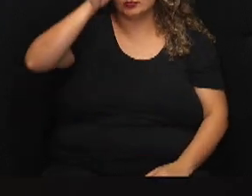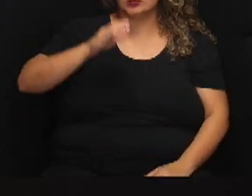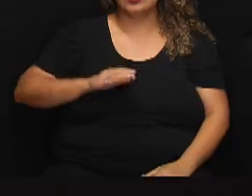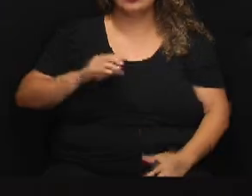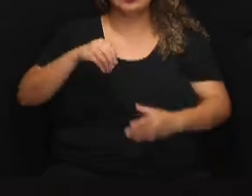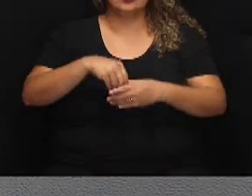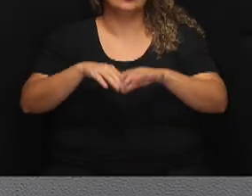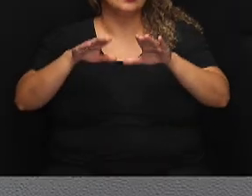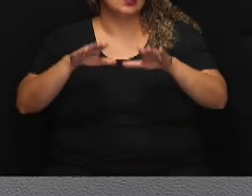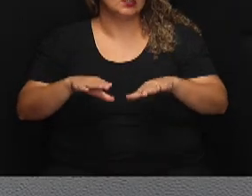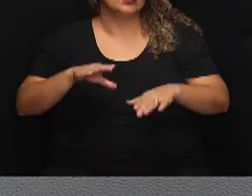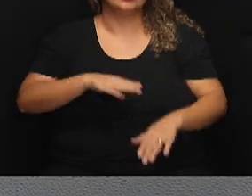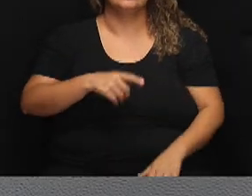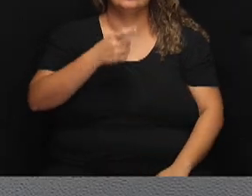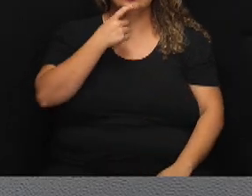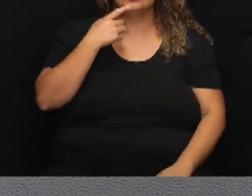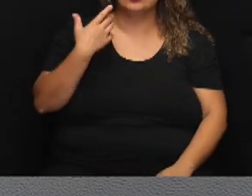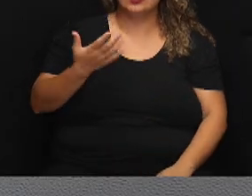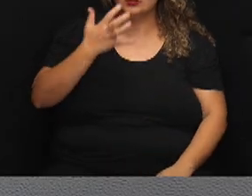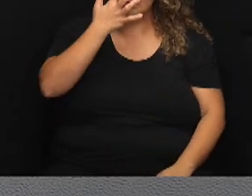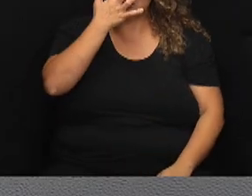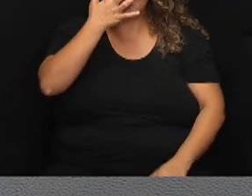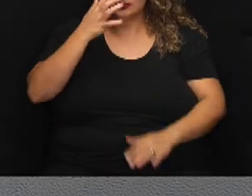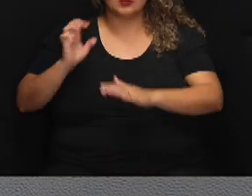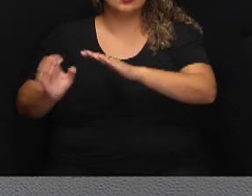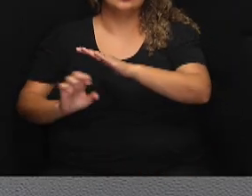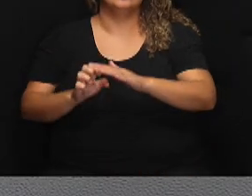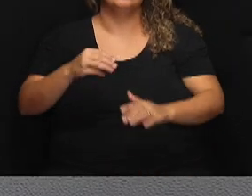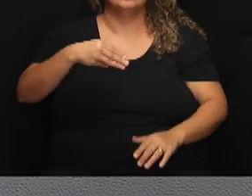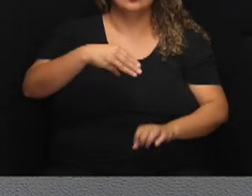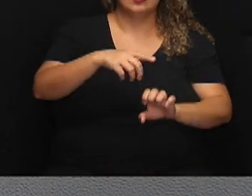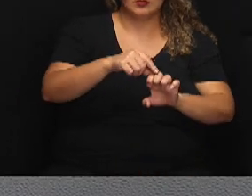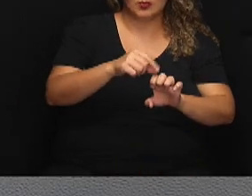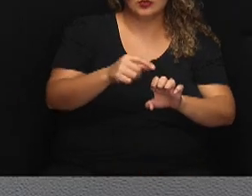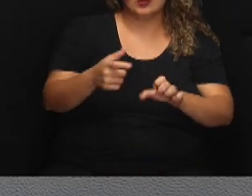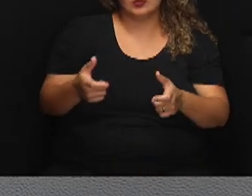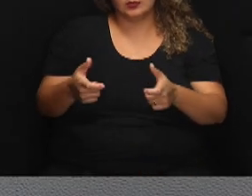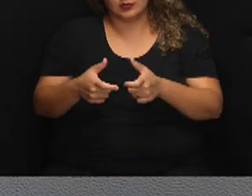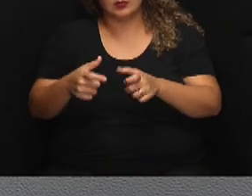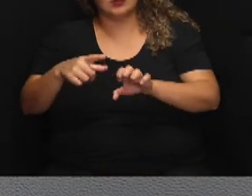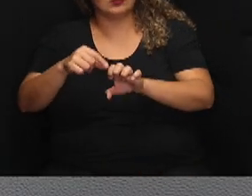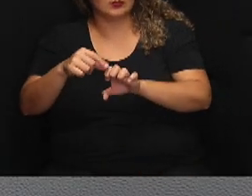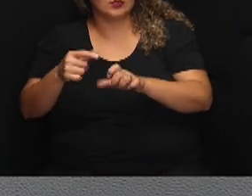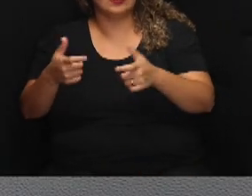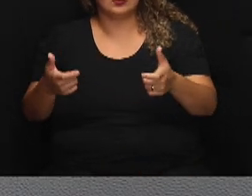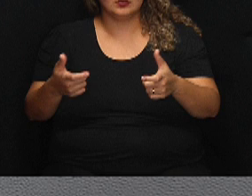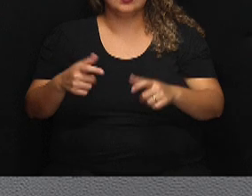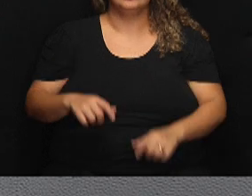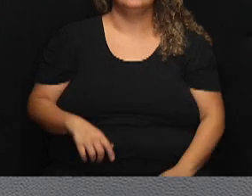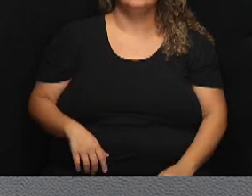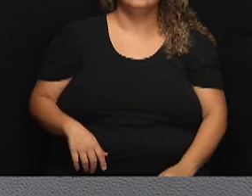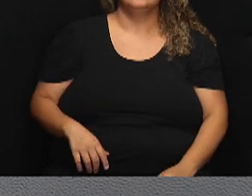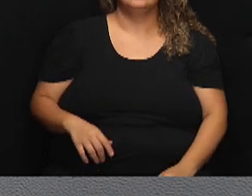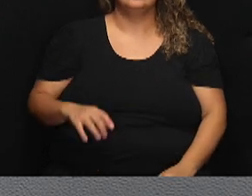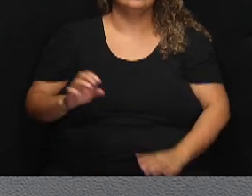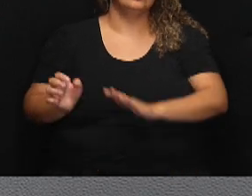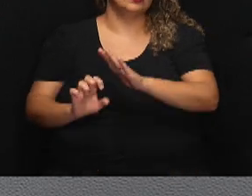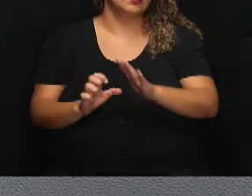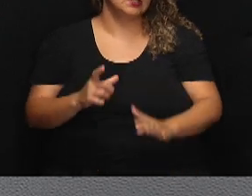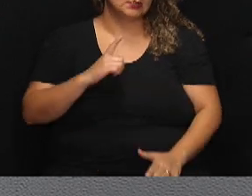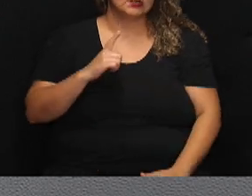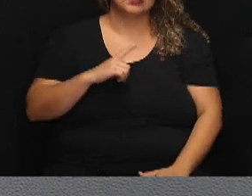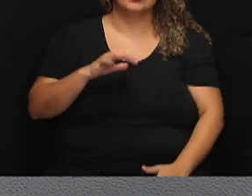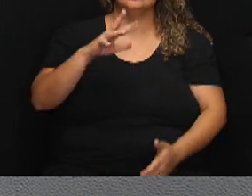aqui no município de Campinas. Então as empresas, micro, pequenas empresas e médias empresas